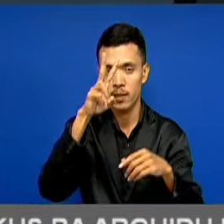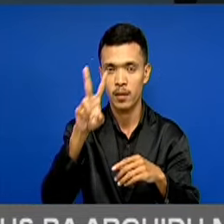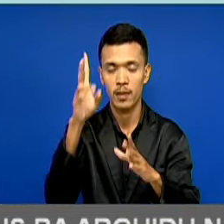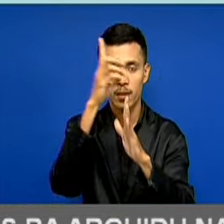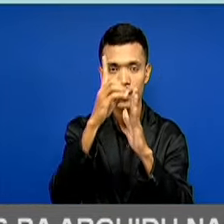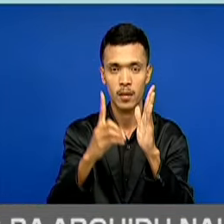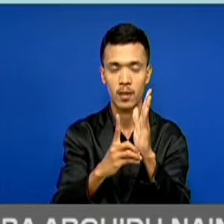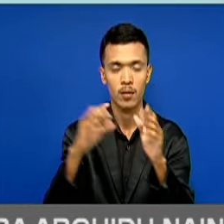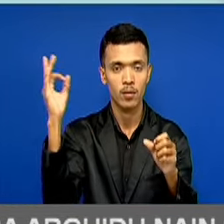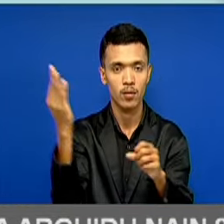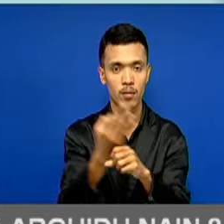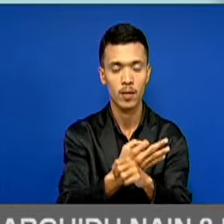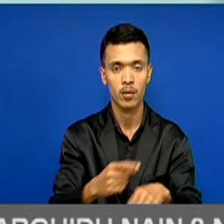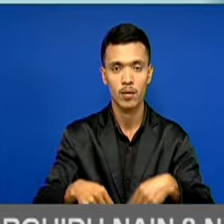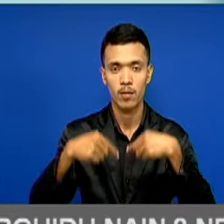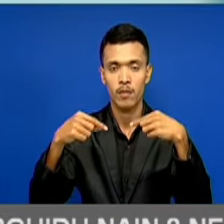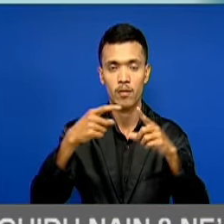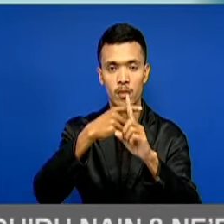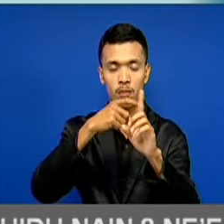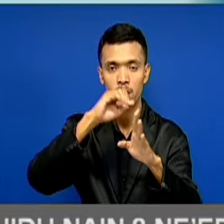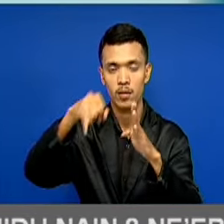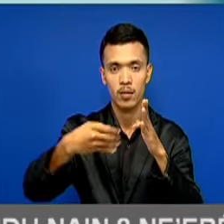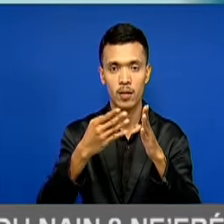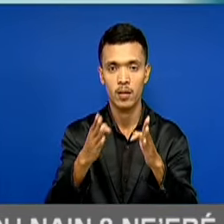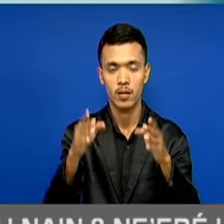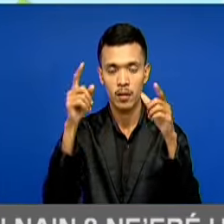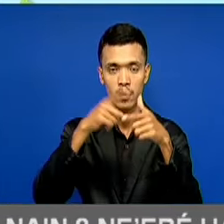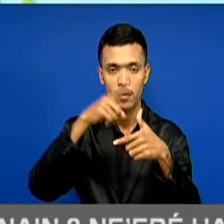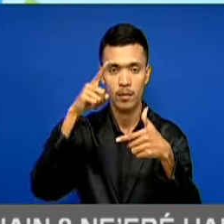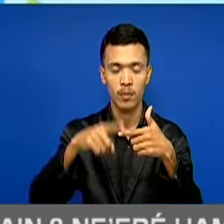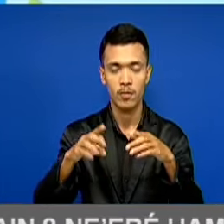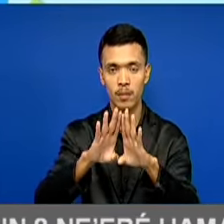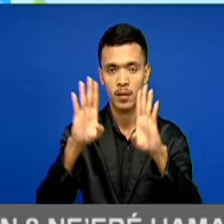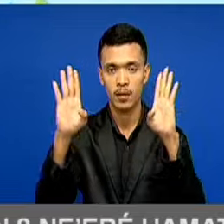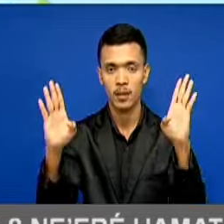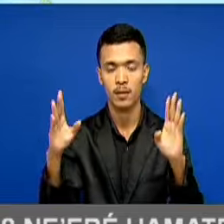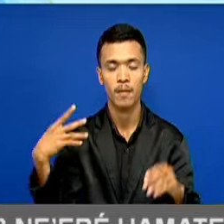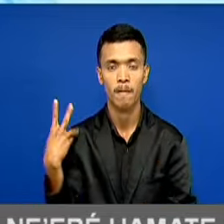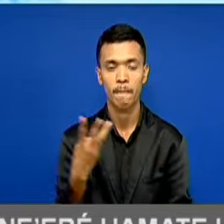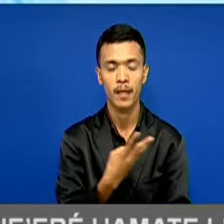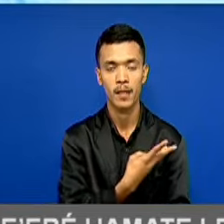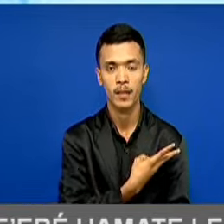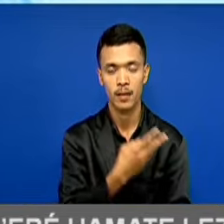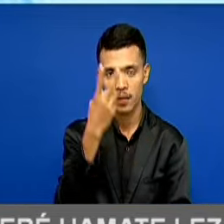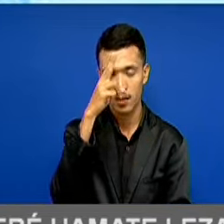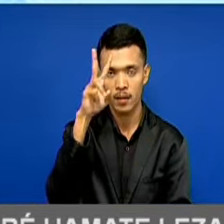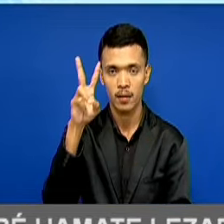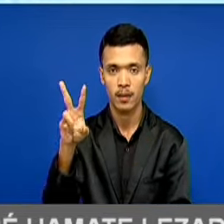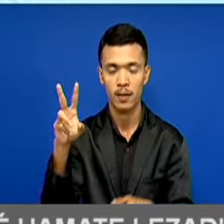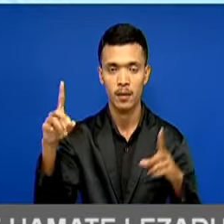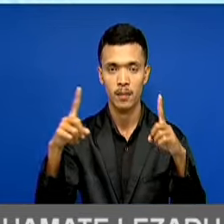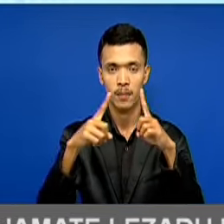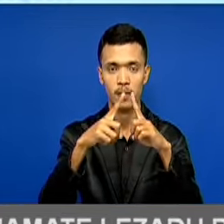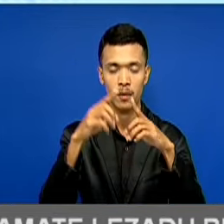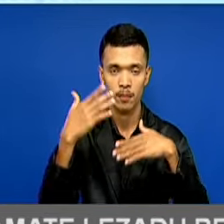documento que submete o jornalista Moloch válida. E estamos... Se are vai ha